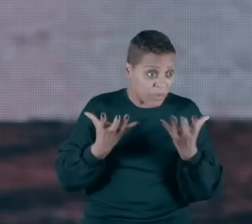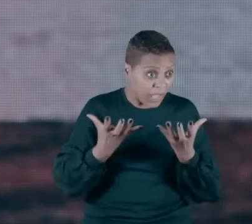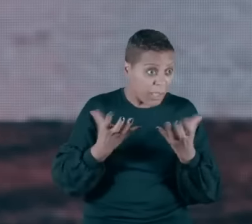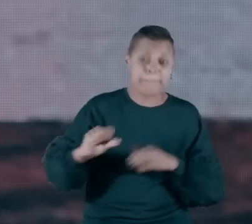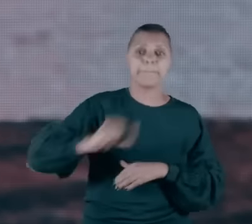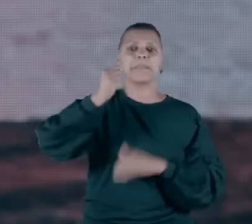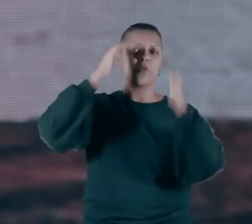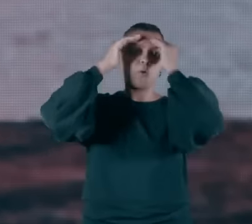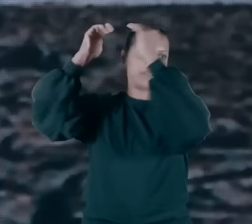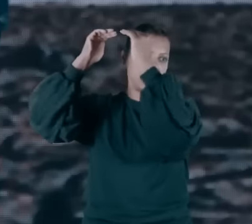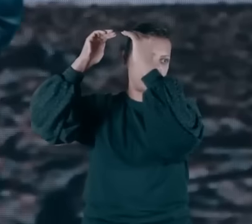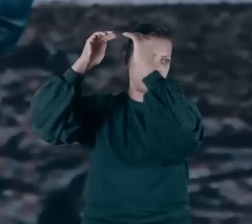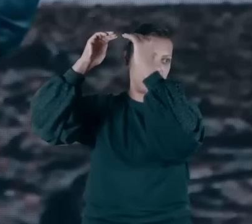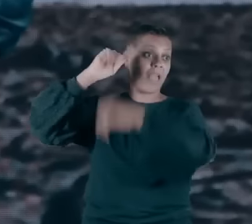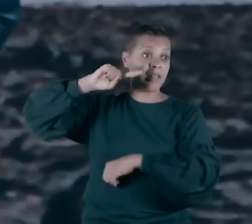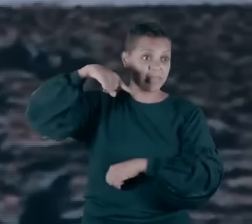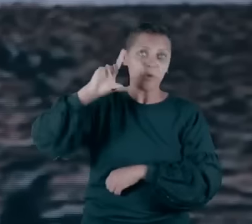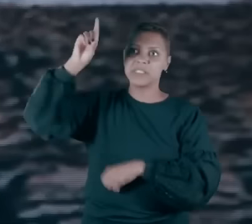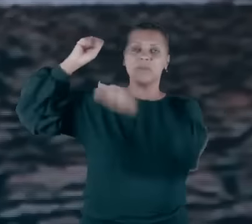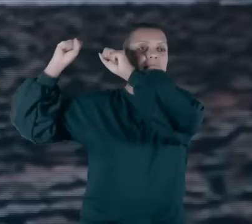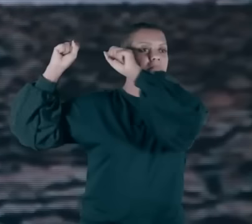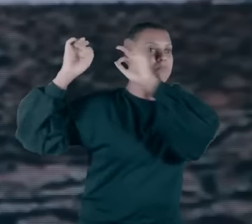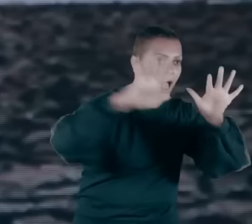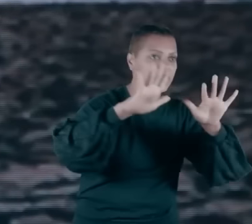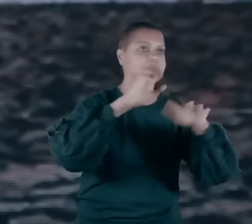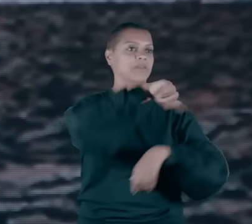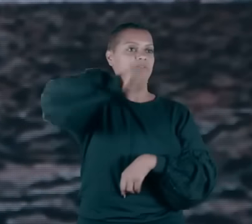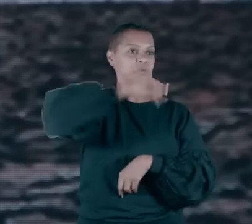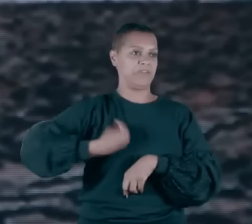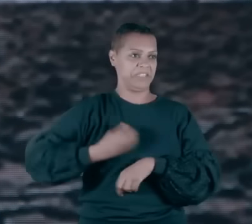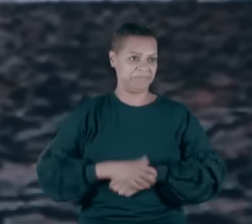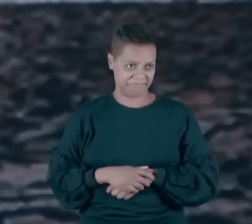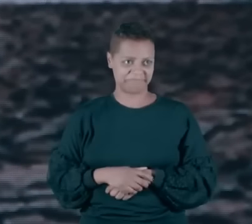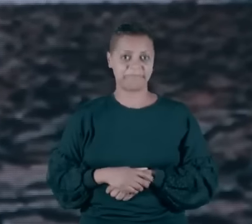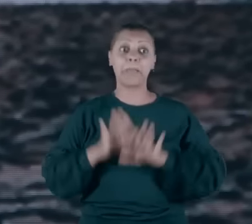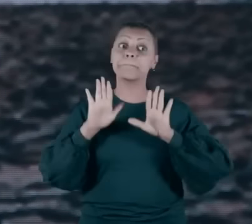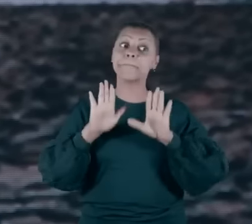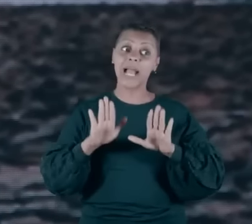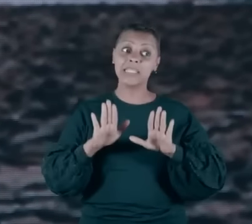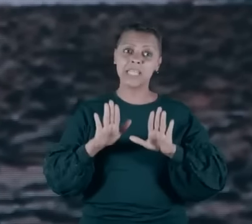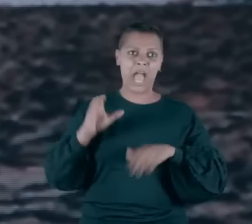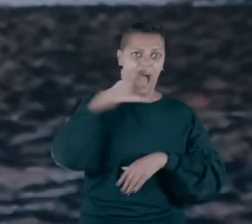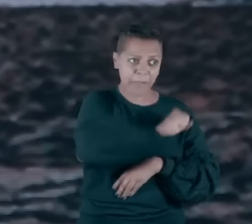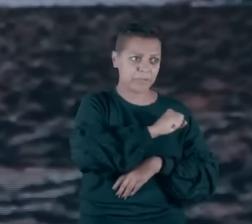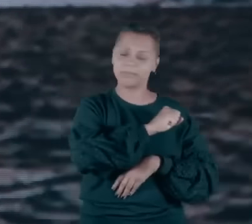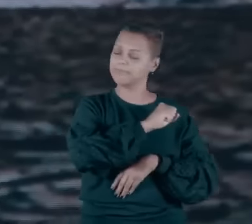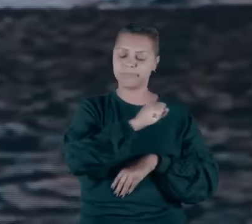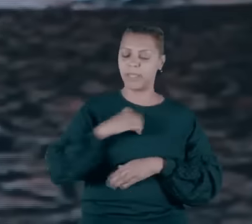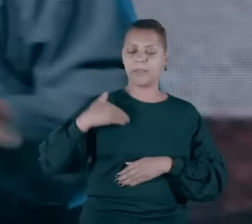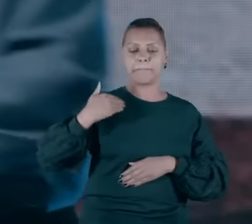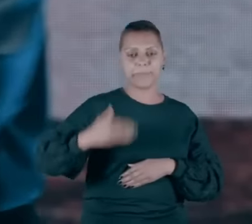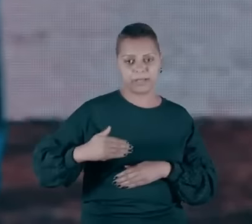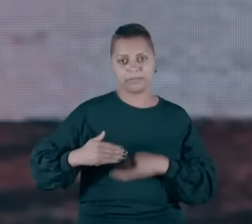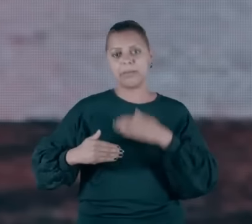e depois Deus revela o que ele tem de plano mas é passo a passo o caso de Josué